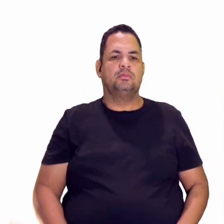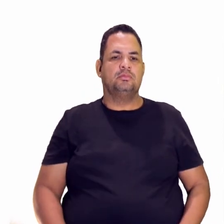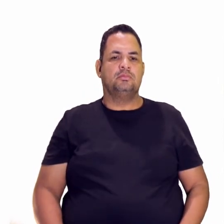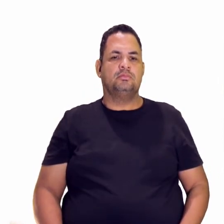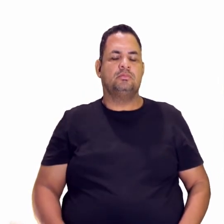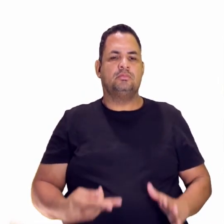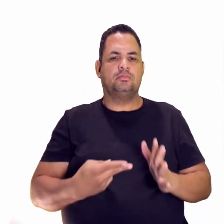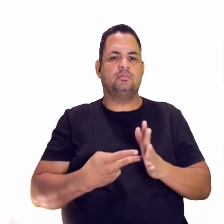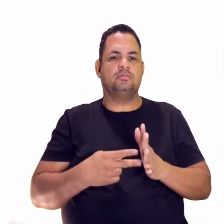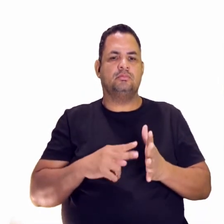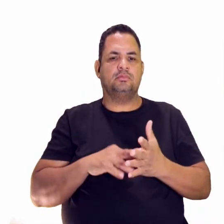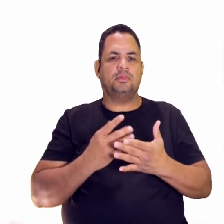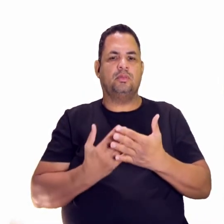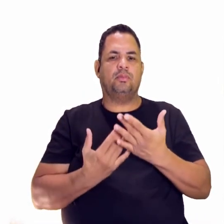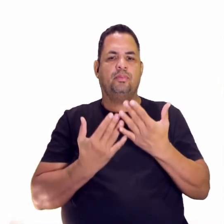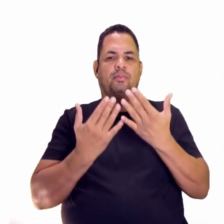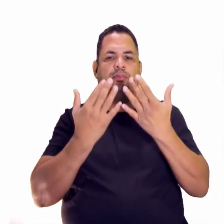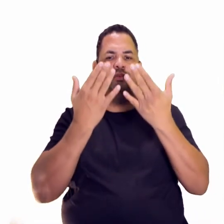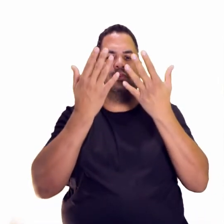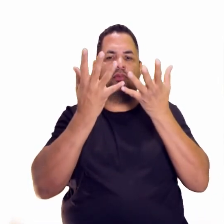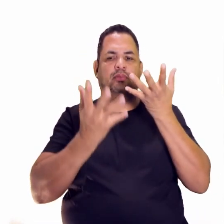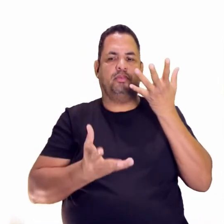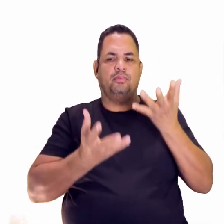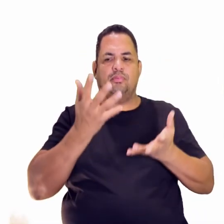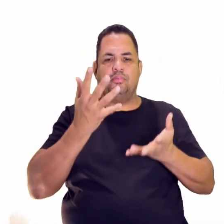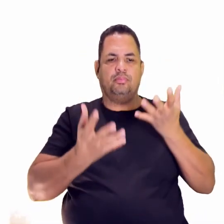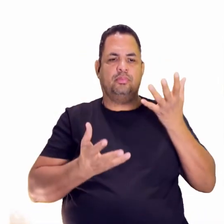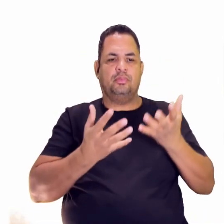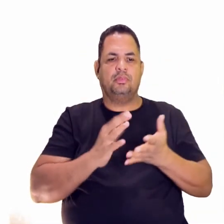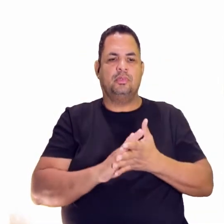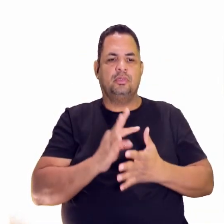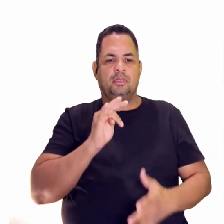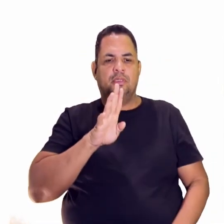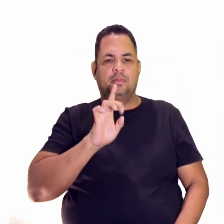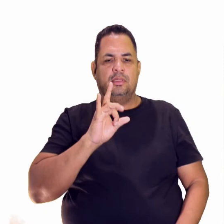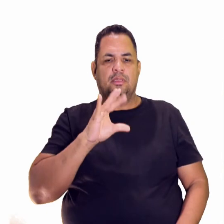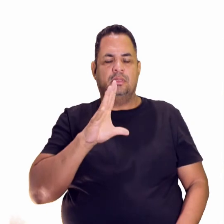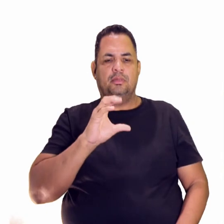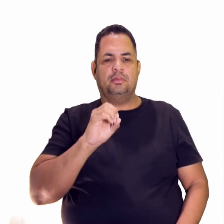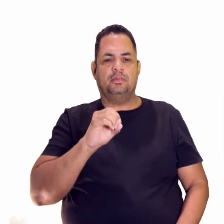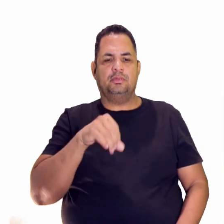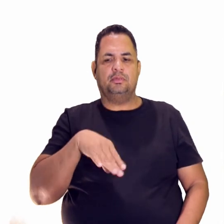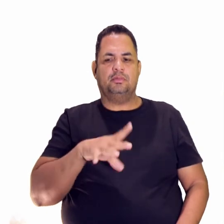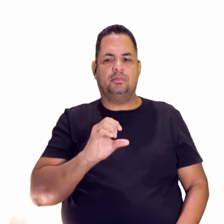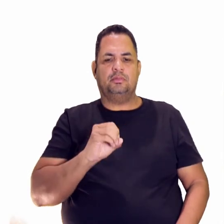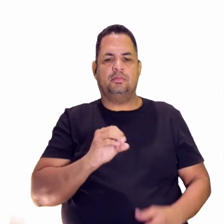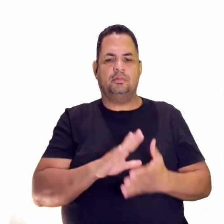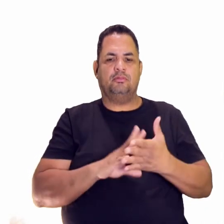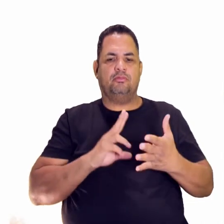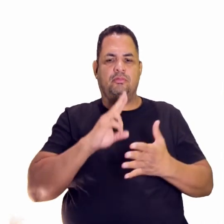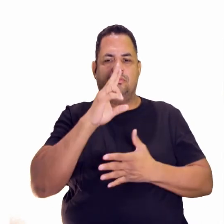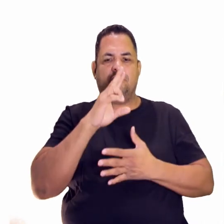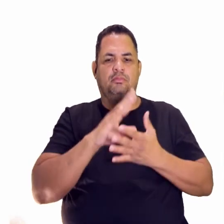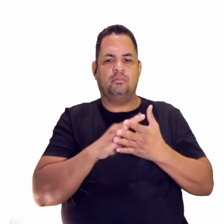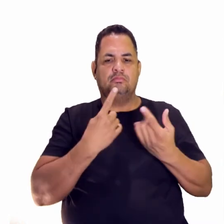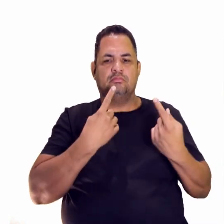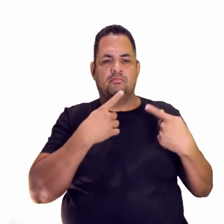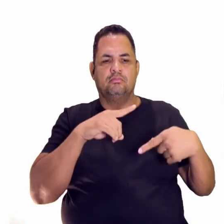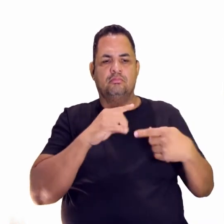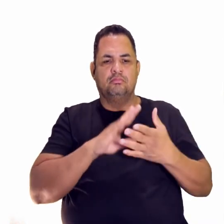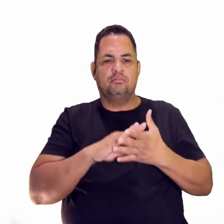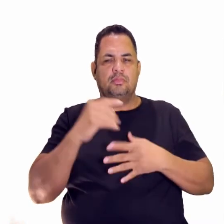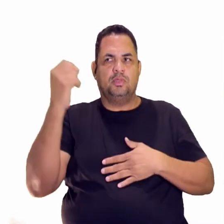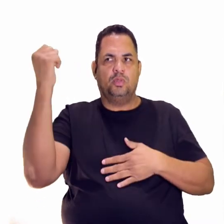significa evaporar como fumaça. E o tenebrismo é forte contraste entre a